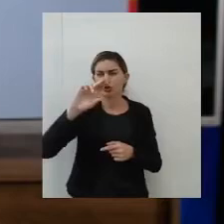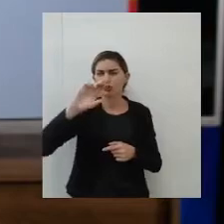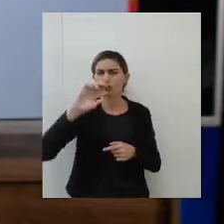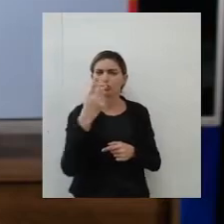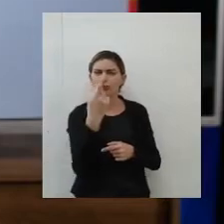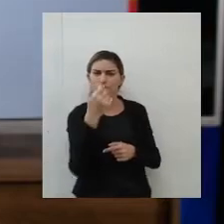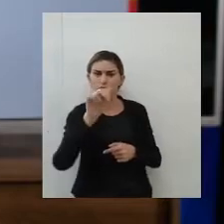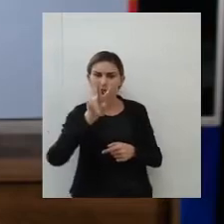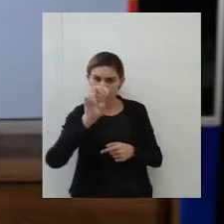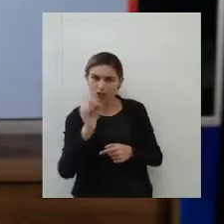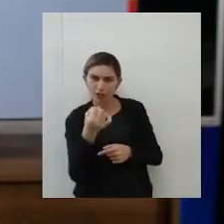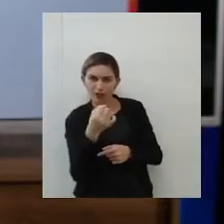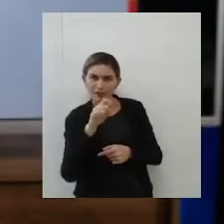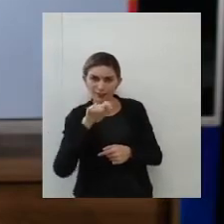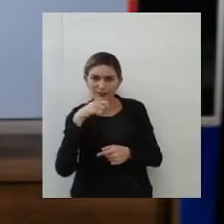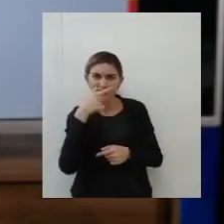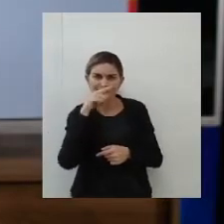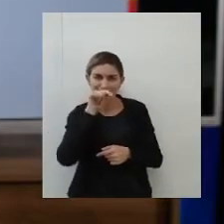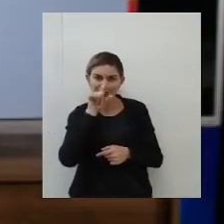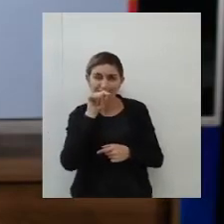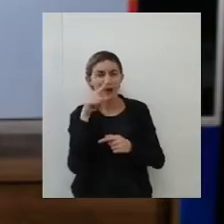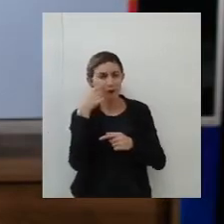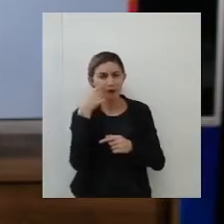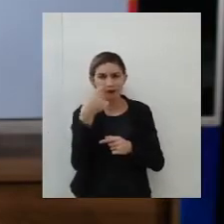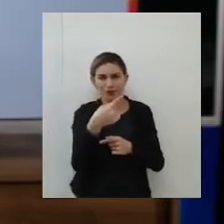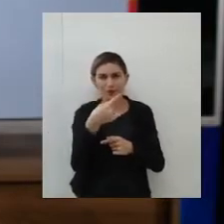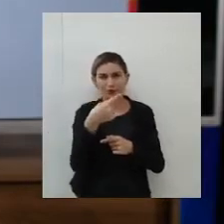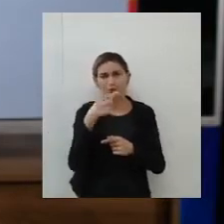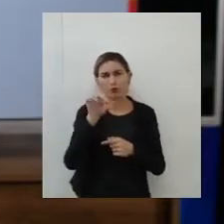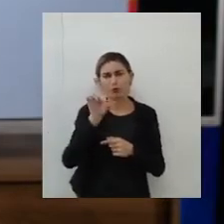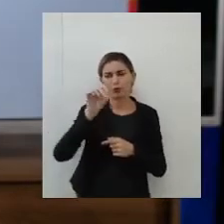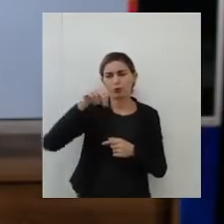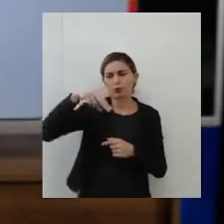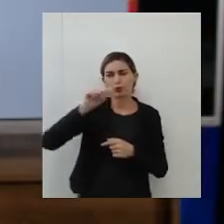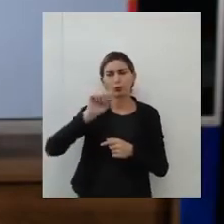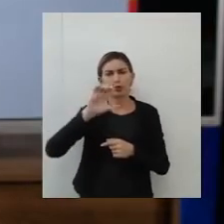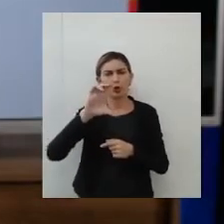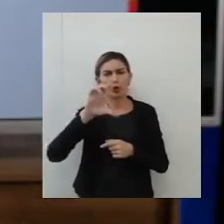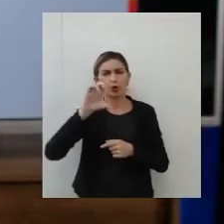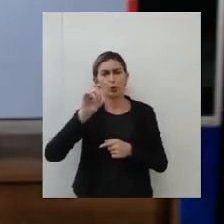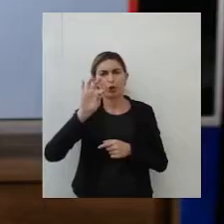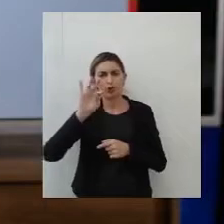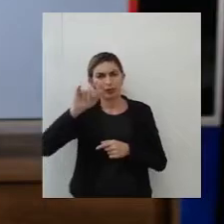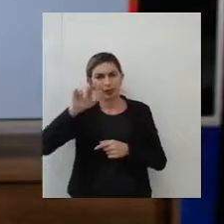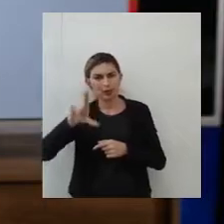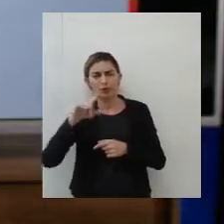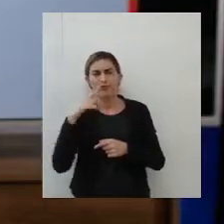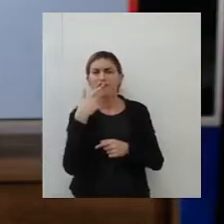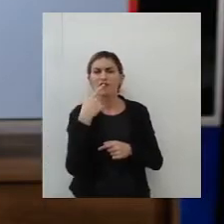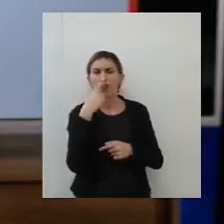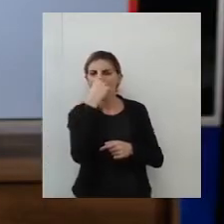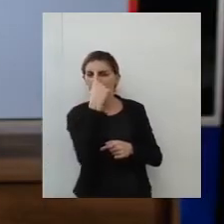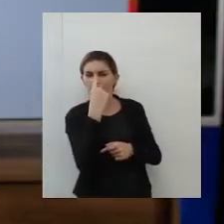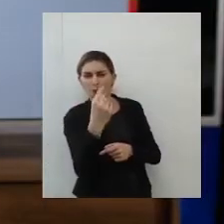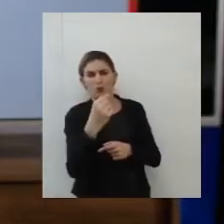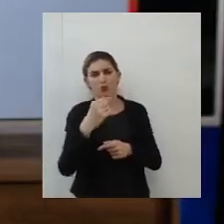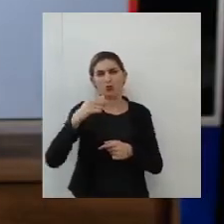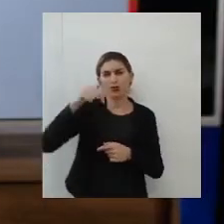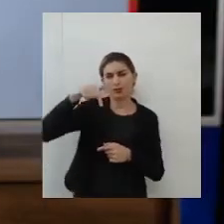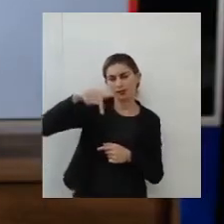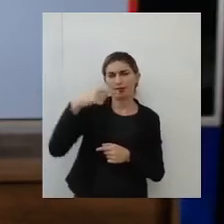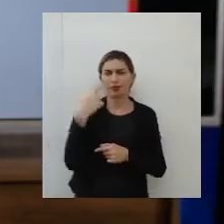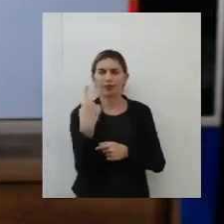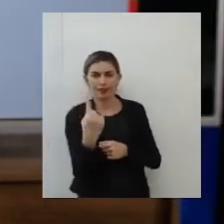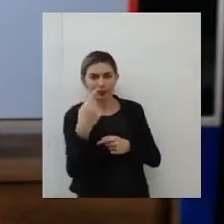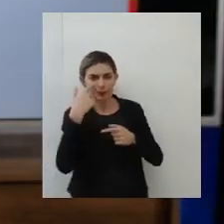assiste Chaves, deve lembrar que a personagem da Dona Clotilde era comumente chamada de Bruxa do 71 e que o